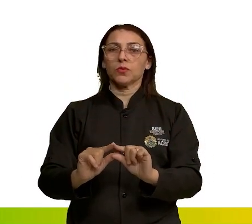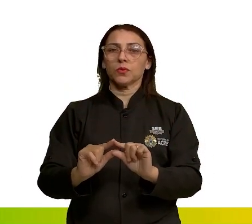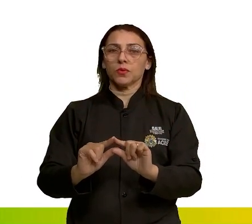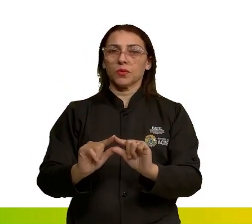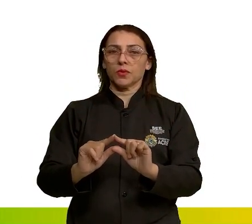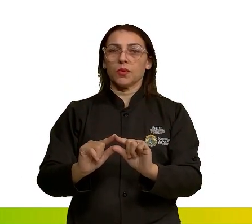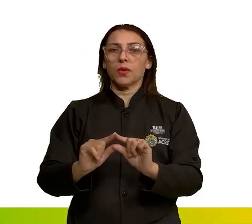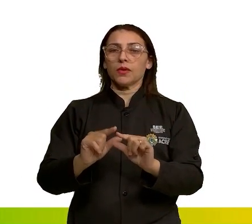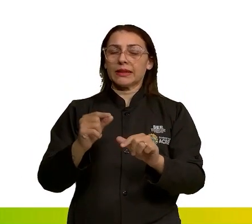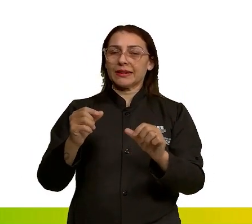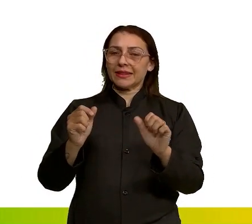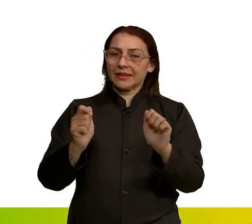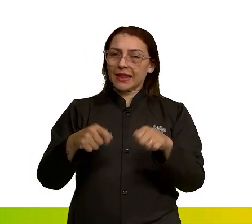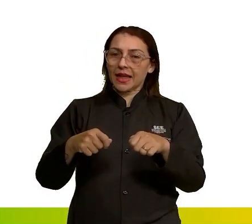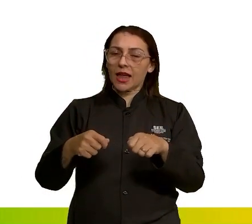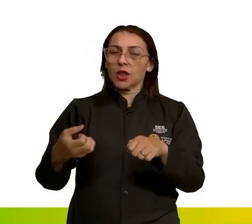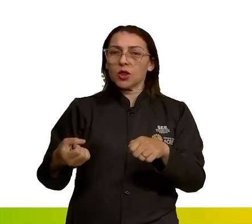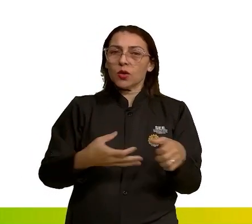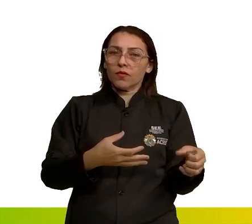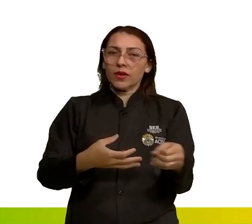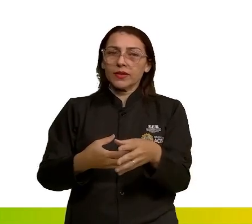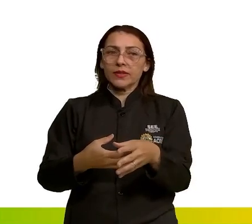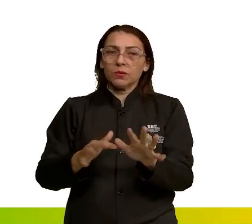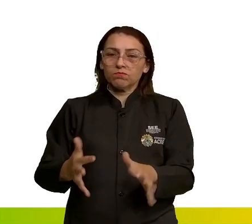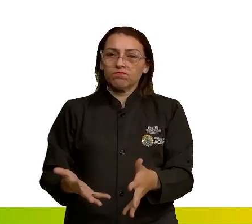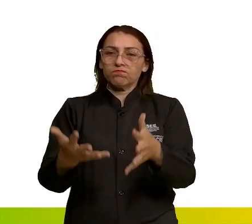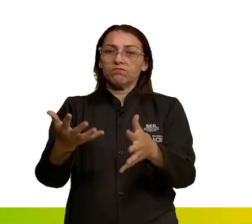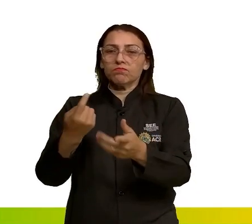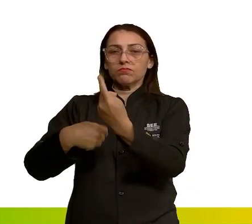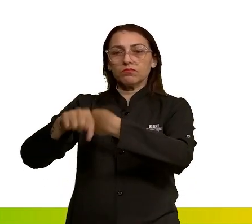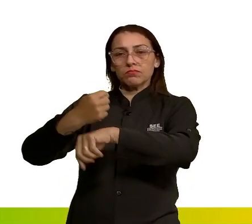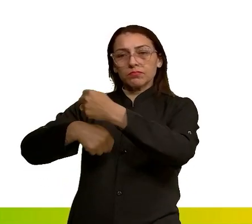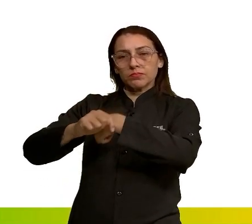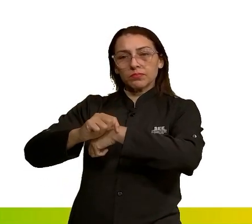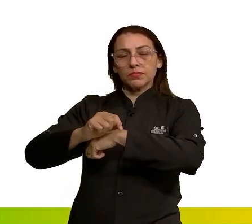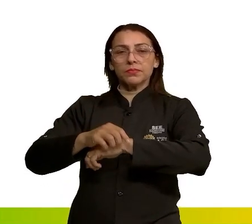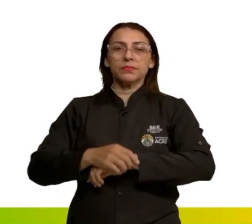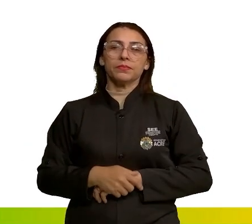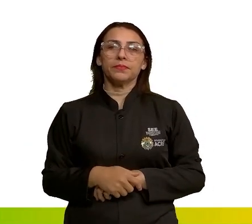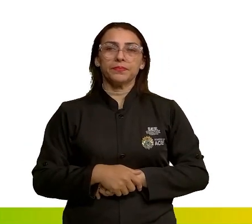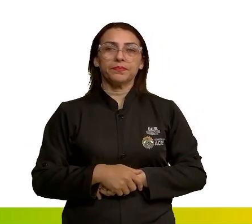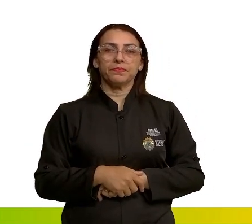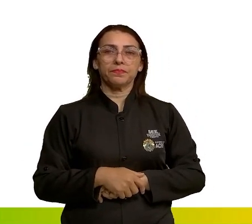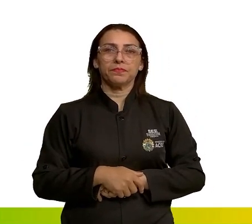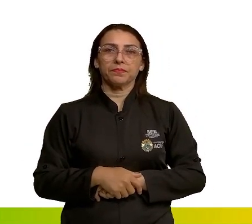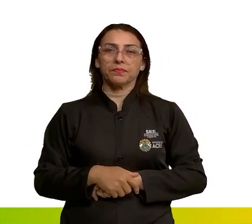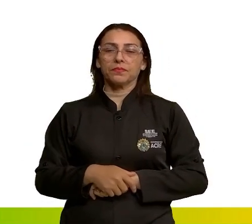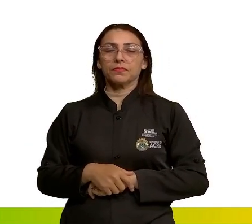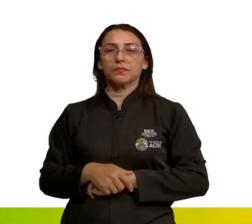processos, promove a inovação e impulsiona a economia.